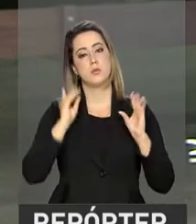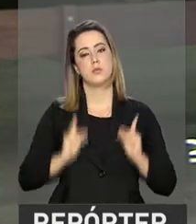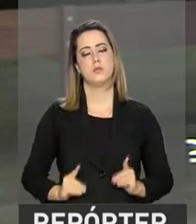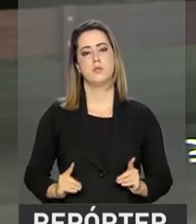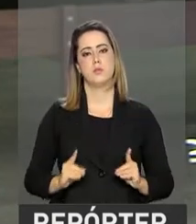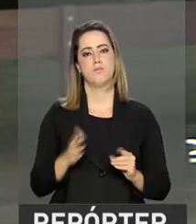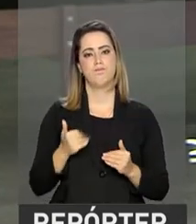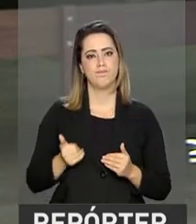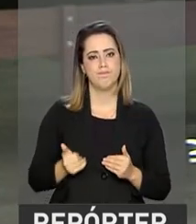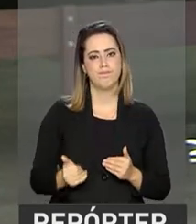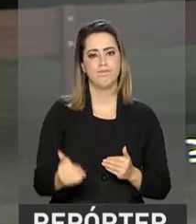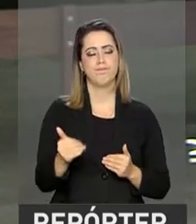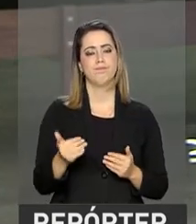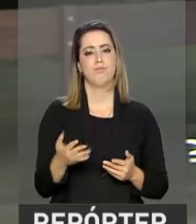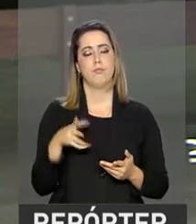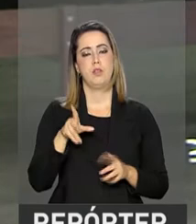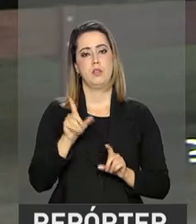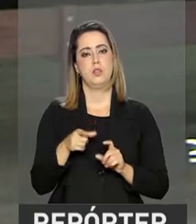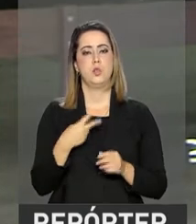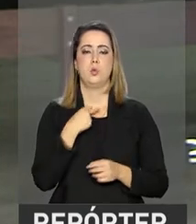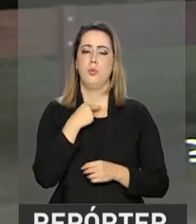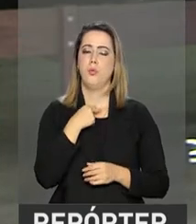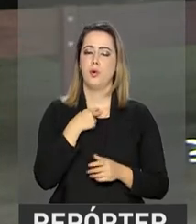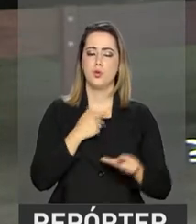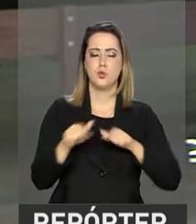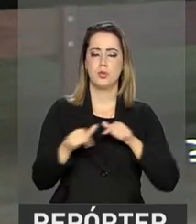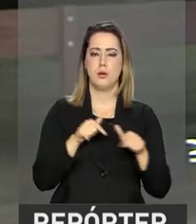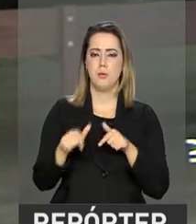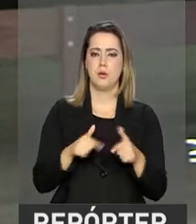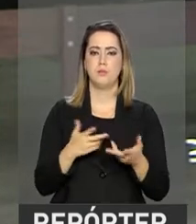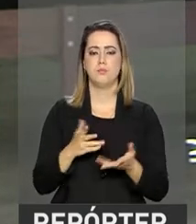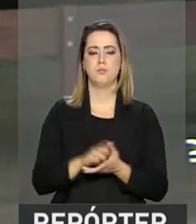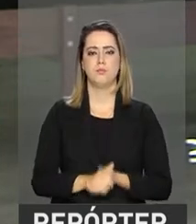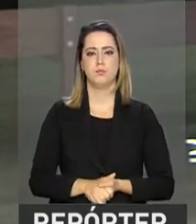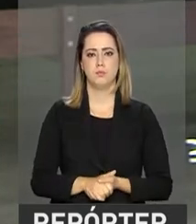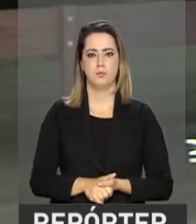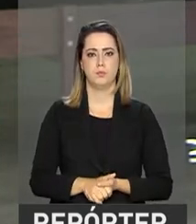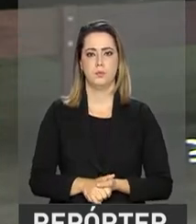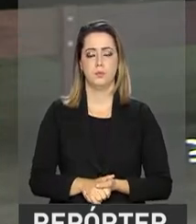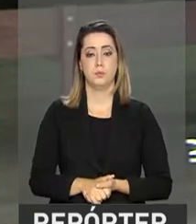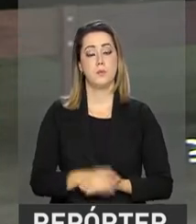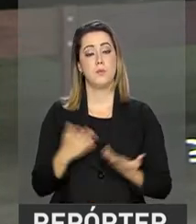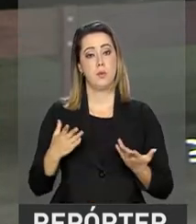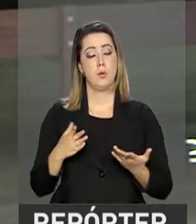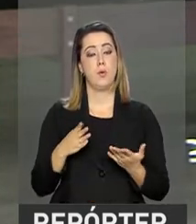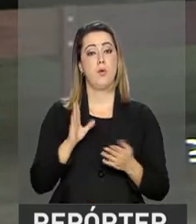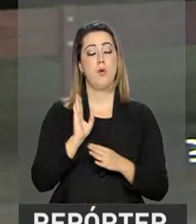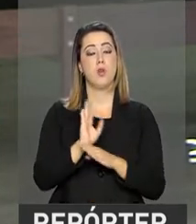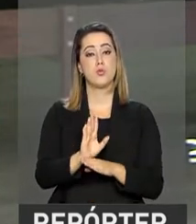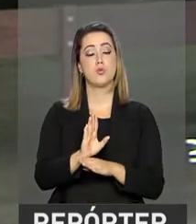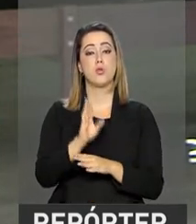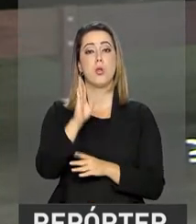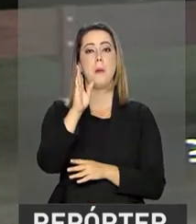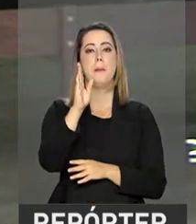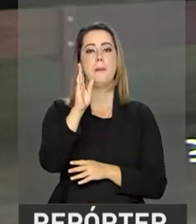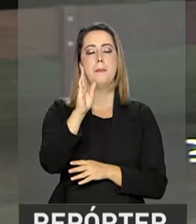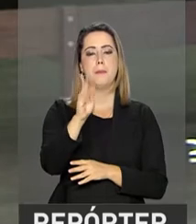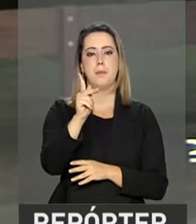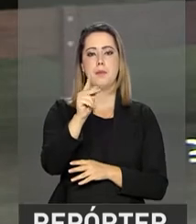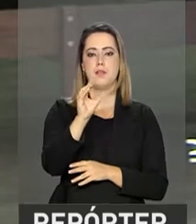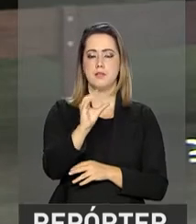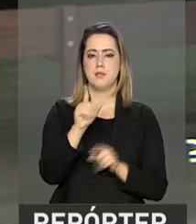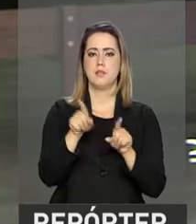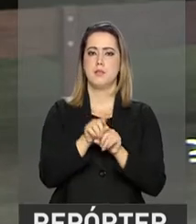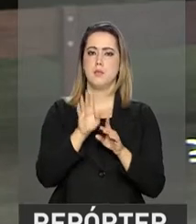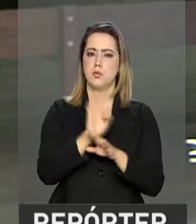permanente que as impossibilitam de trabalhar o benefício é pago também para famílias de